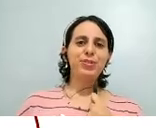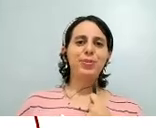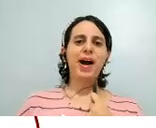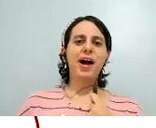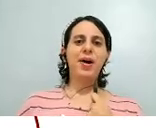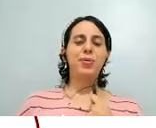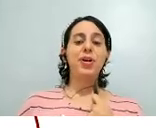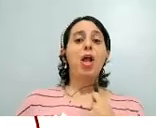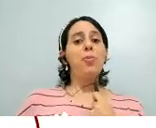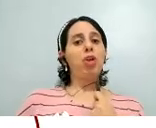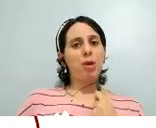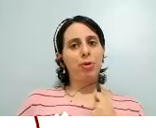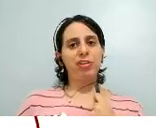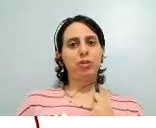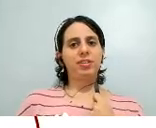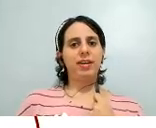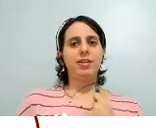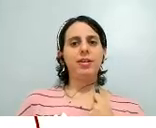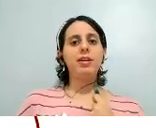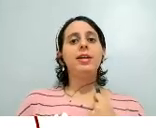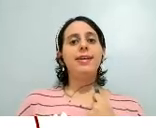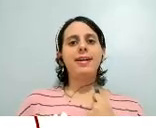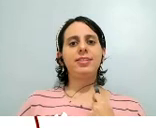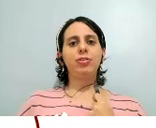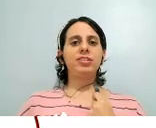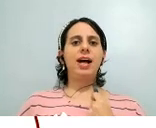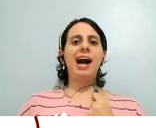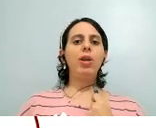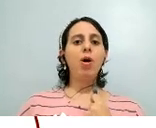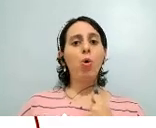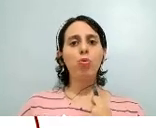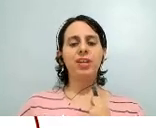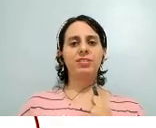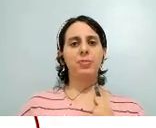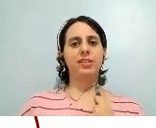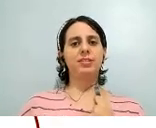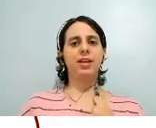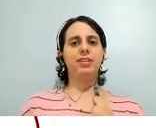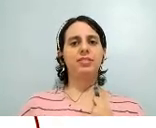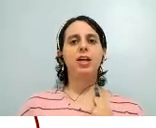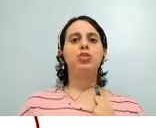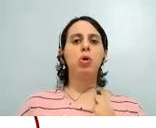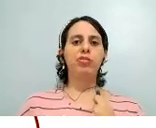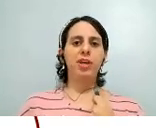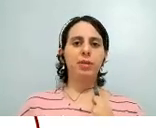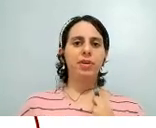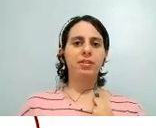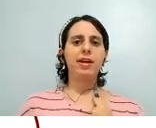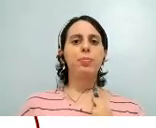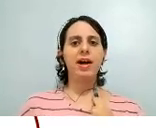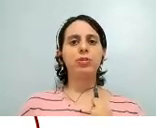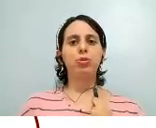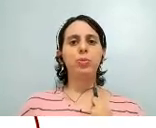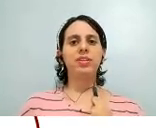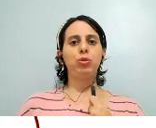Olá, pessoal! Meu nome é professora Tayane e essa é a nossa aula 1 da semana 6 no Movimento